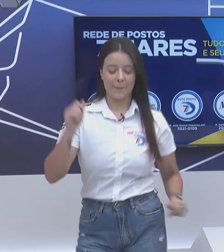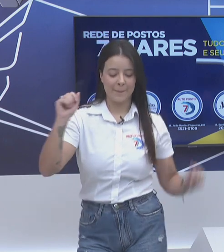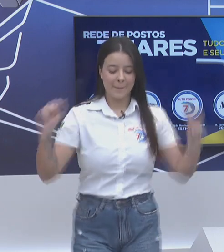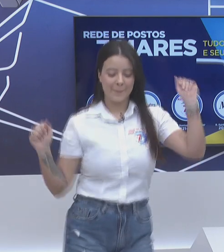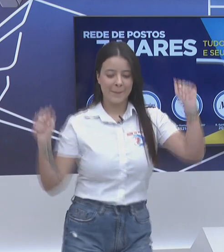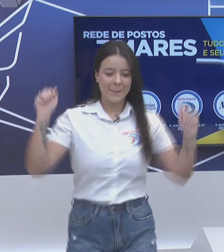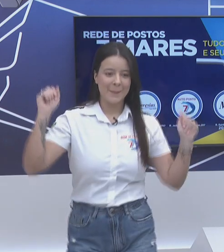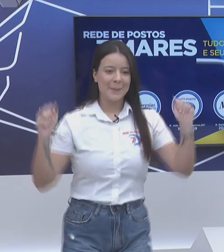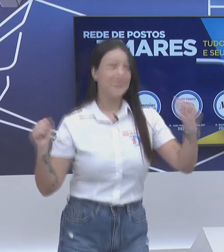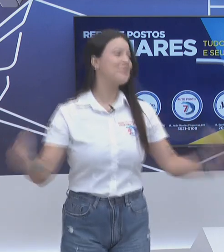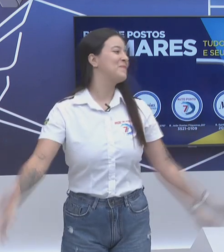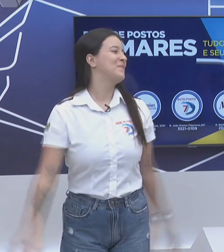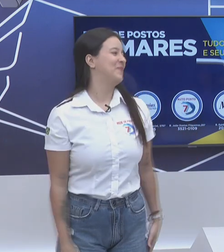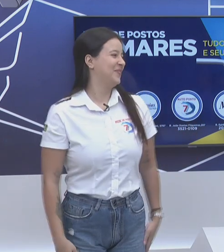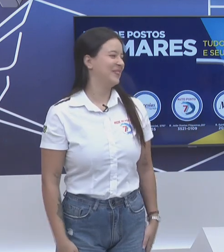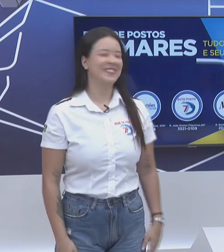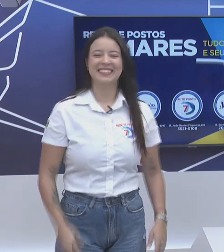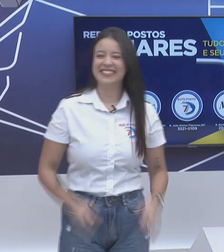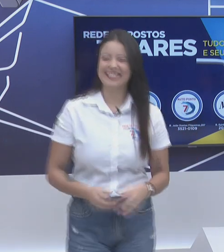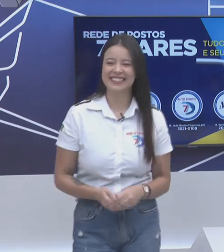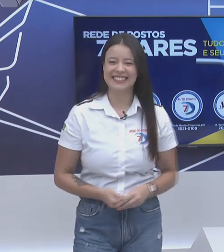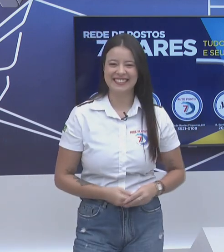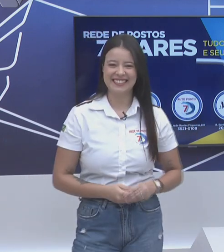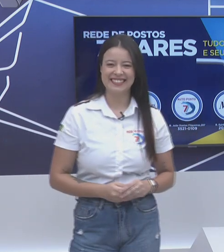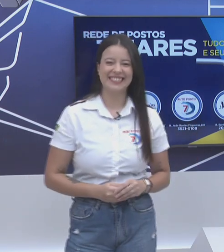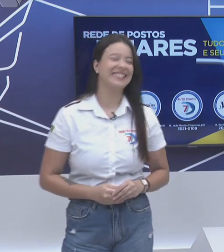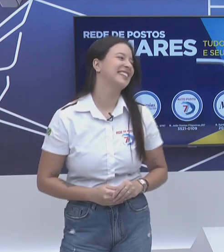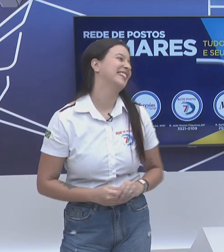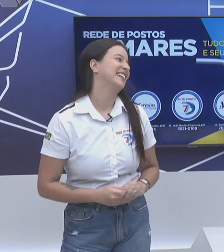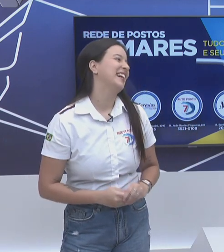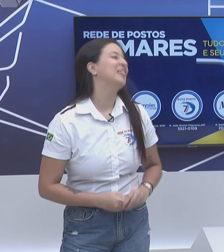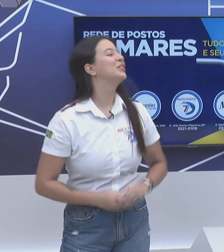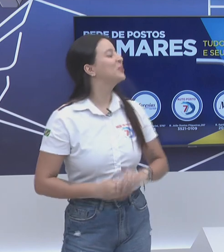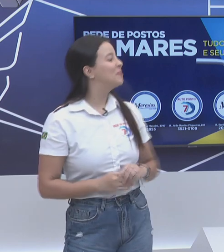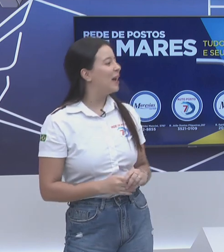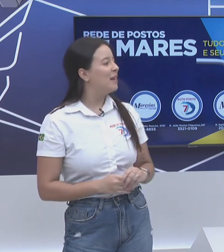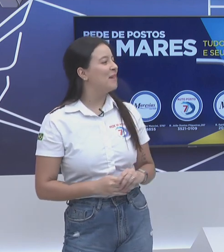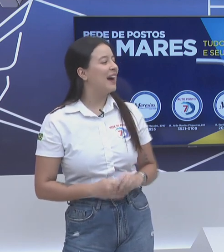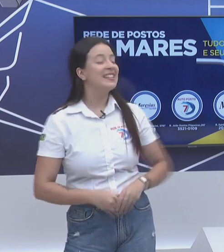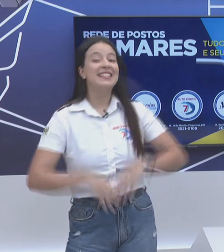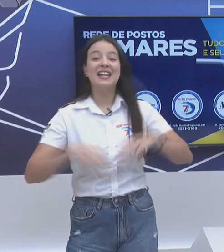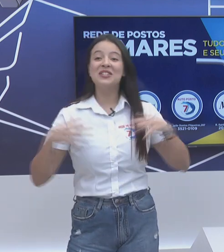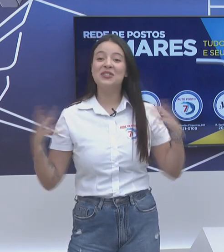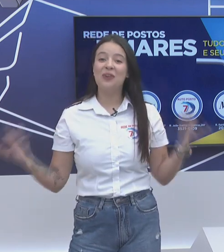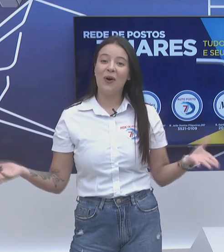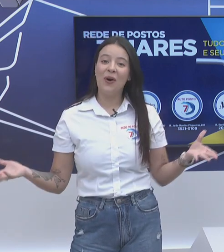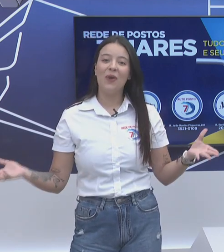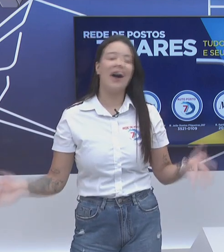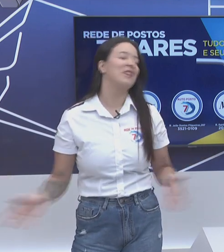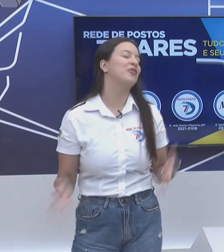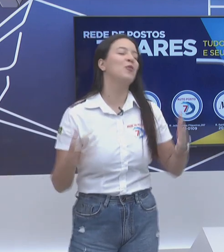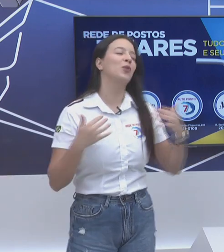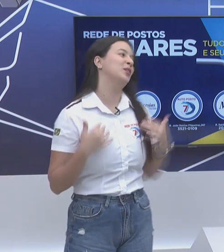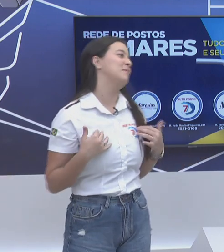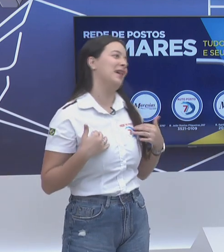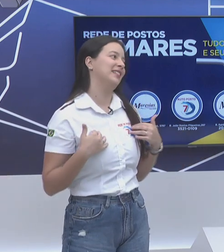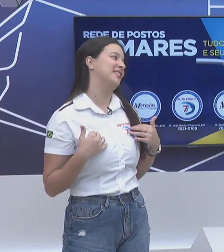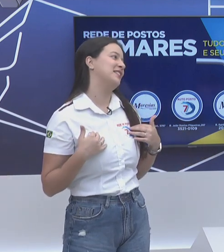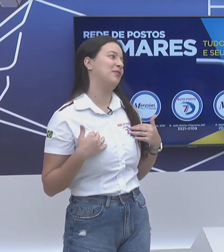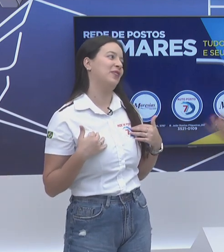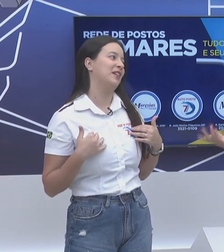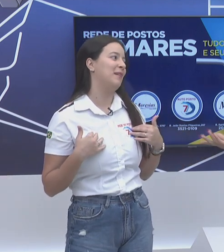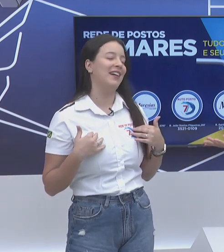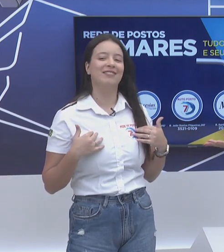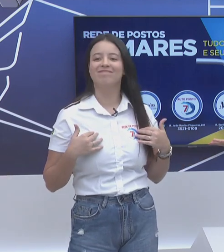com Maria Júlia, da Rede de Postos Sete Mares. Maju, tudo bem? Tudo bem, Mari, sextou. Ai, eu fico muito animada